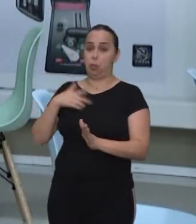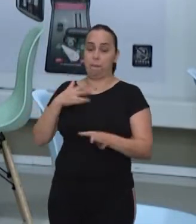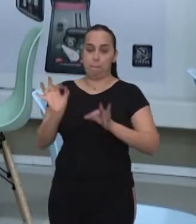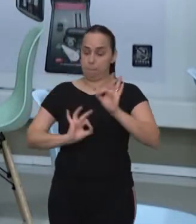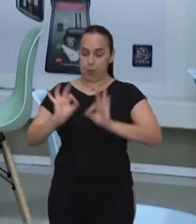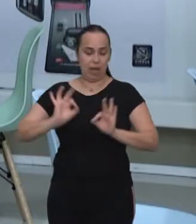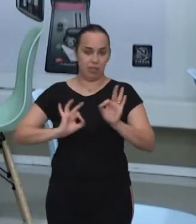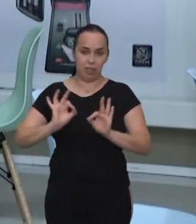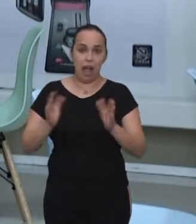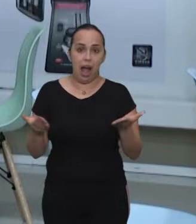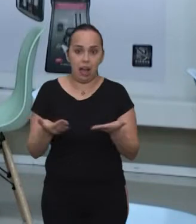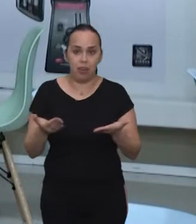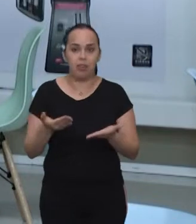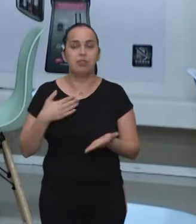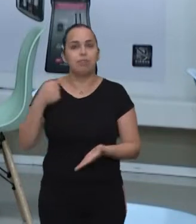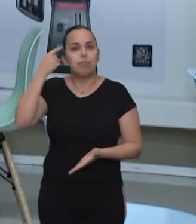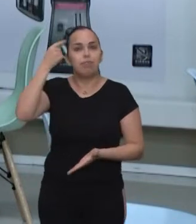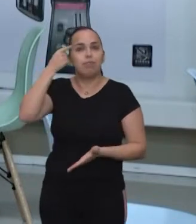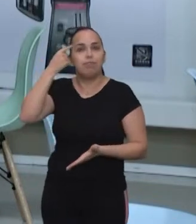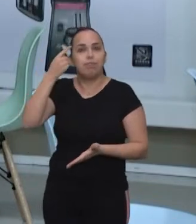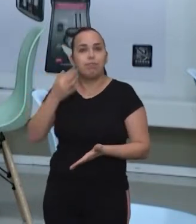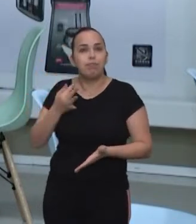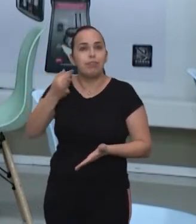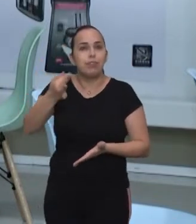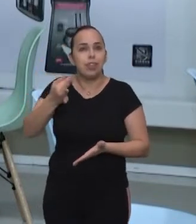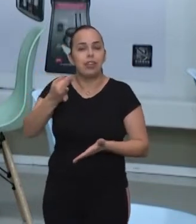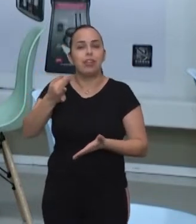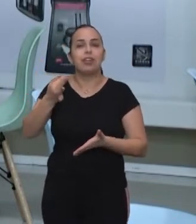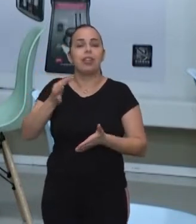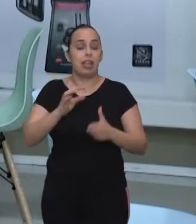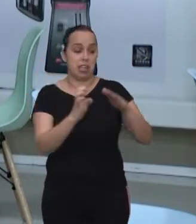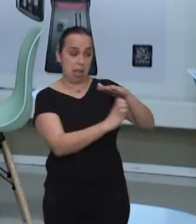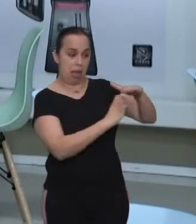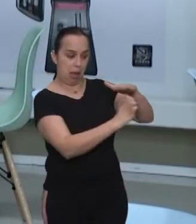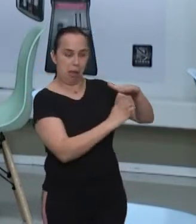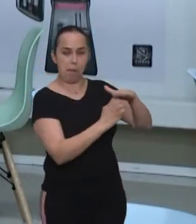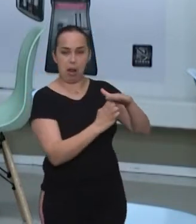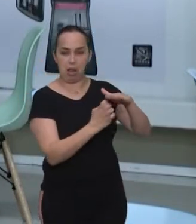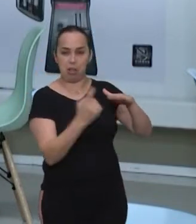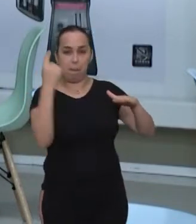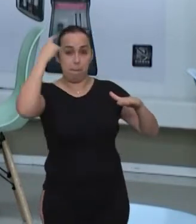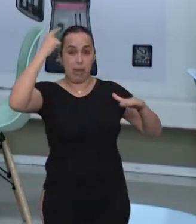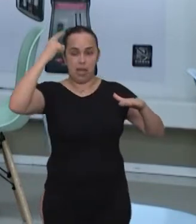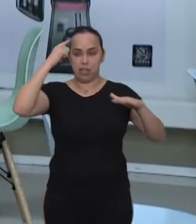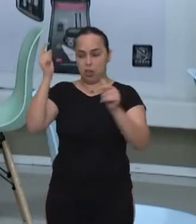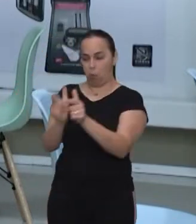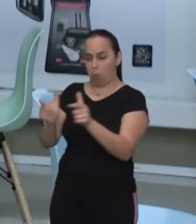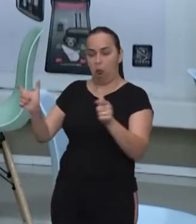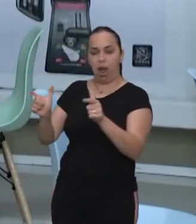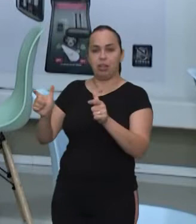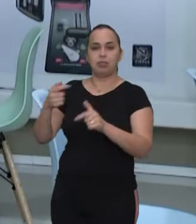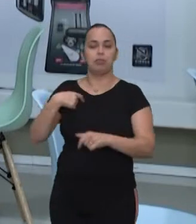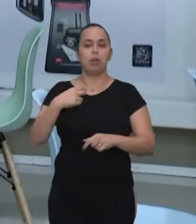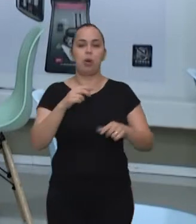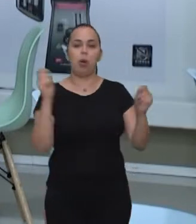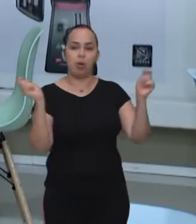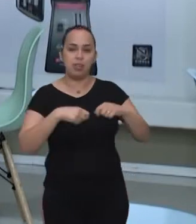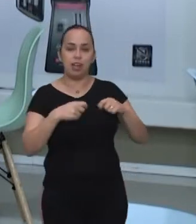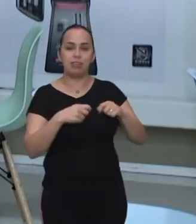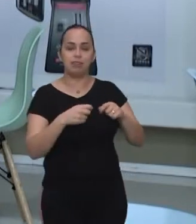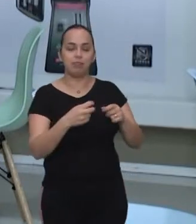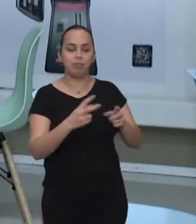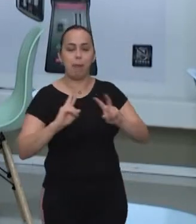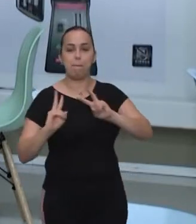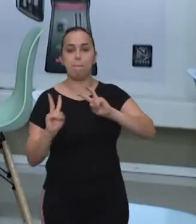princípio não tava no nosso plano você aqui mas a gente vê uma subutilização aqui a gente acredita que uma empresa que vislumbra e aumentar isso aqui